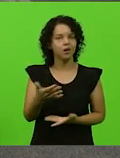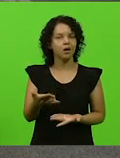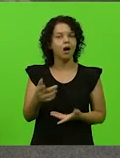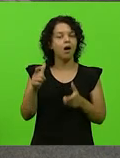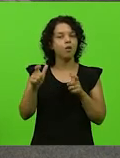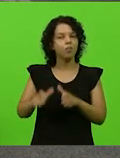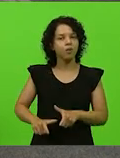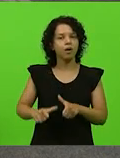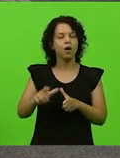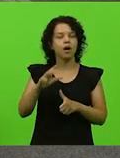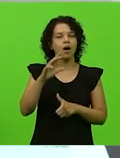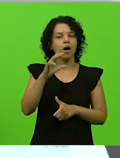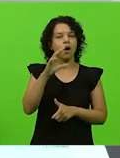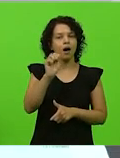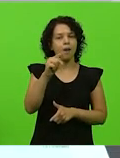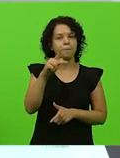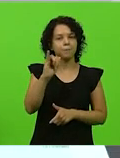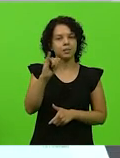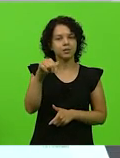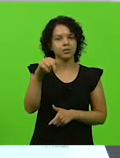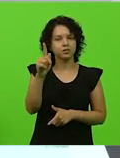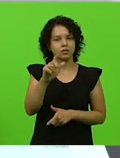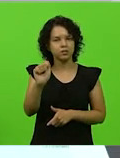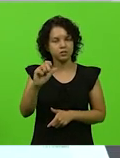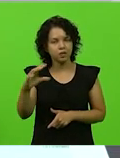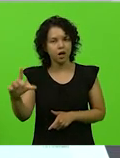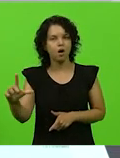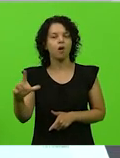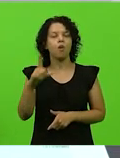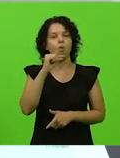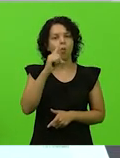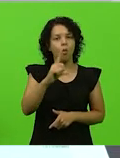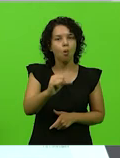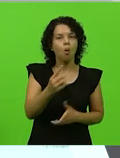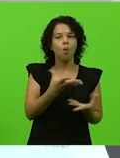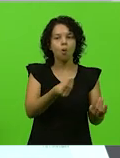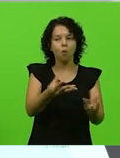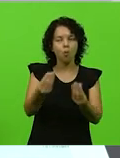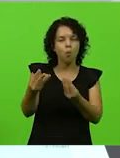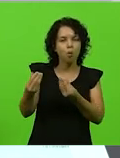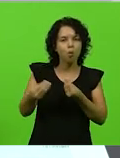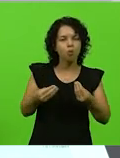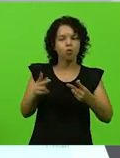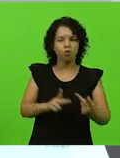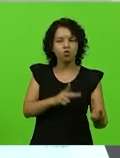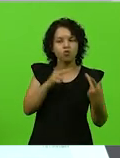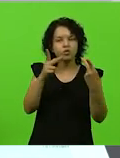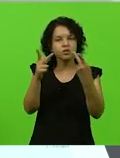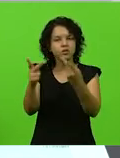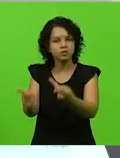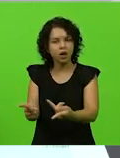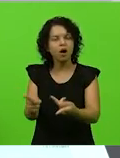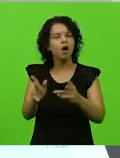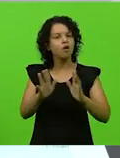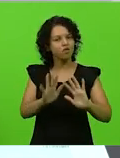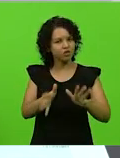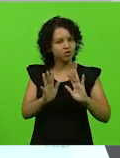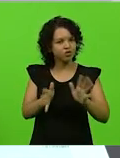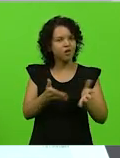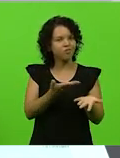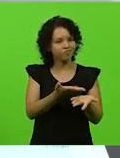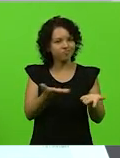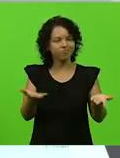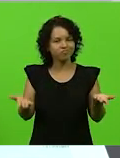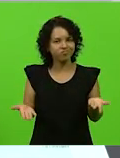de Capinzal que talvez muitos dos deputados já visitaram pujante inovadora e